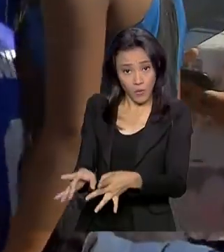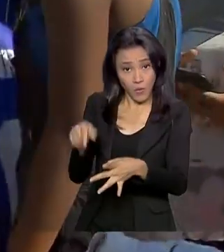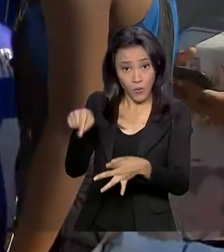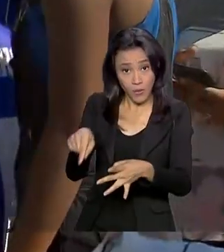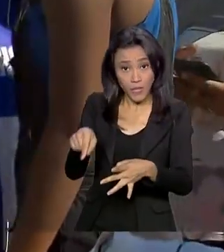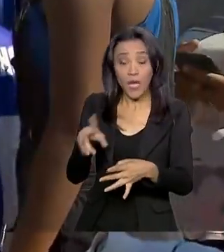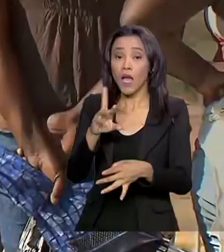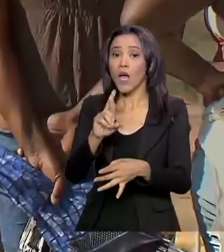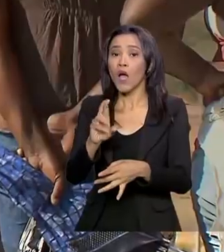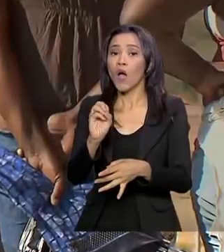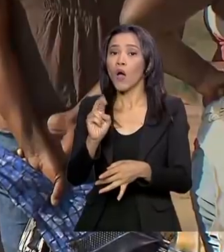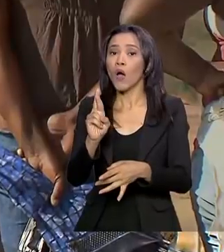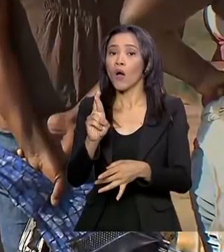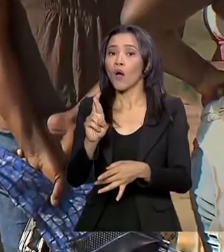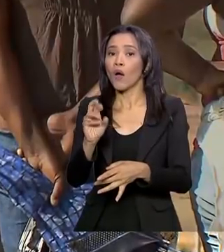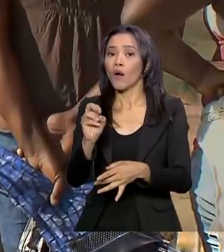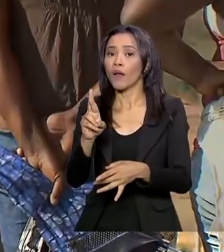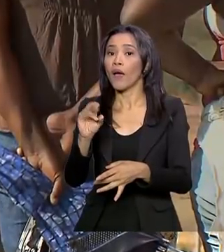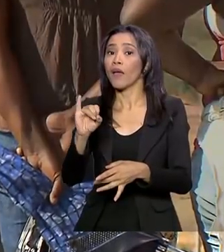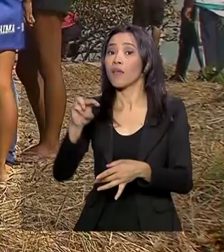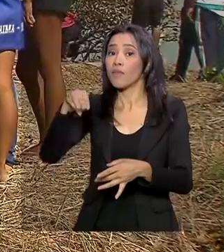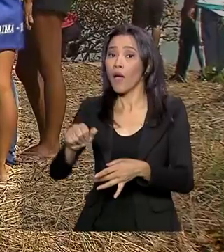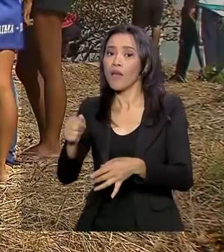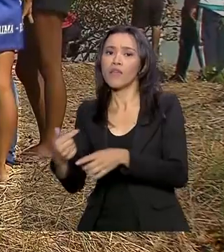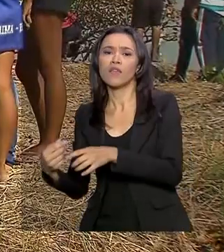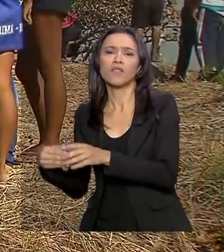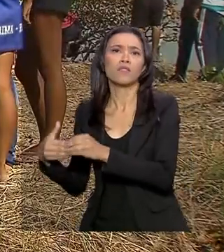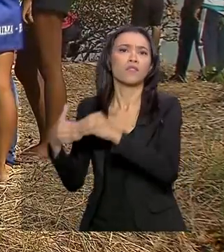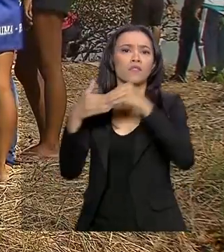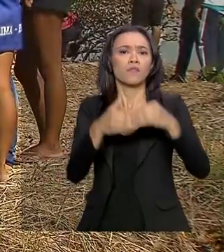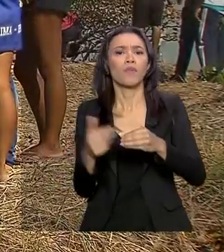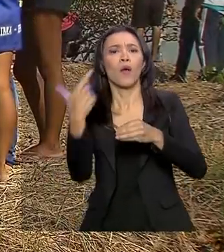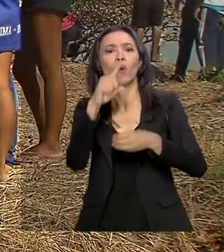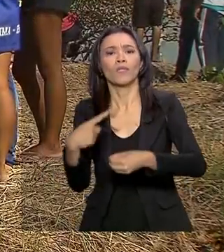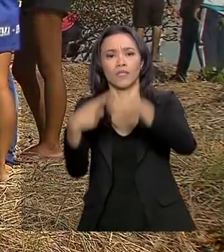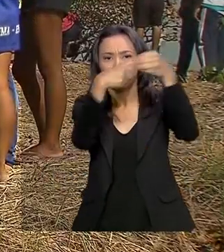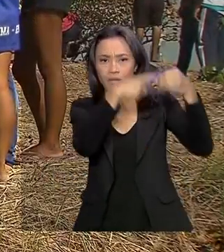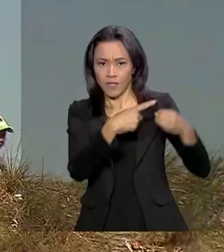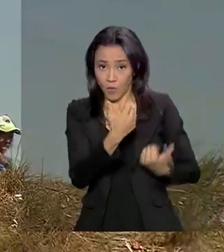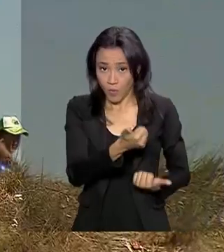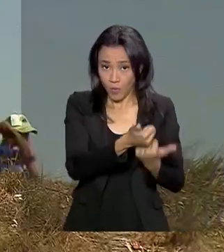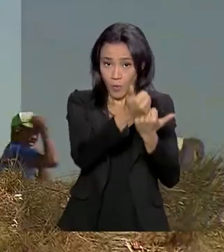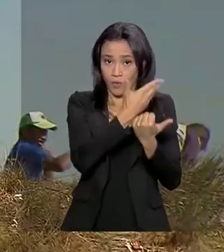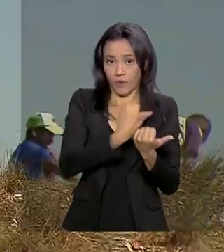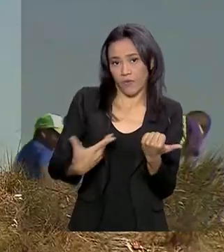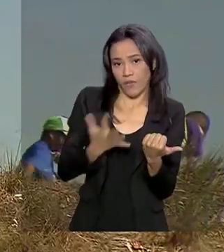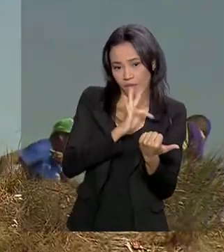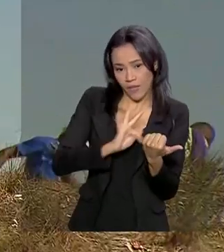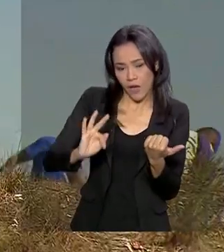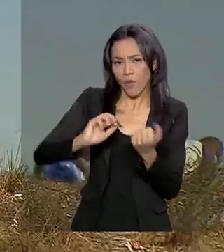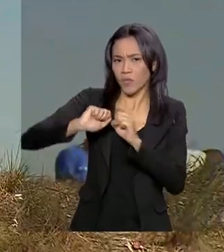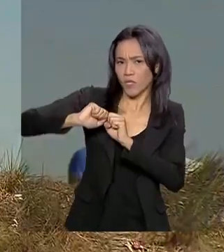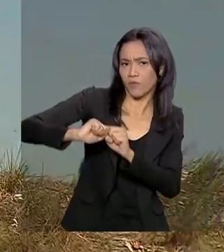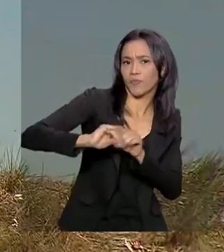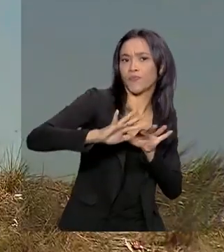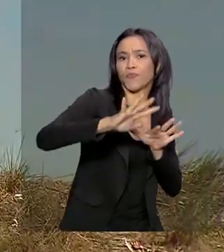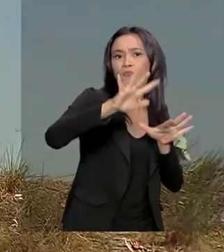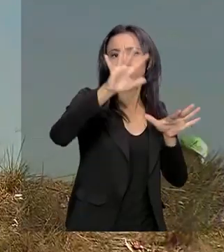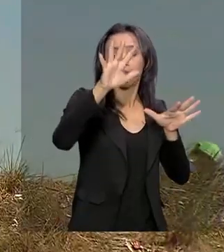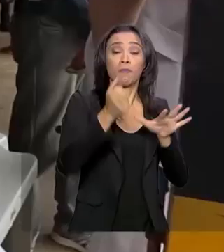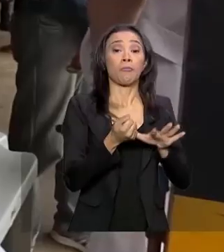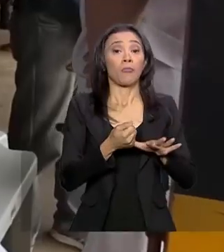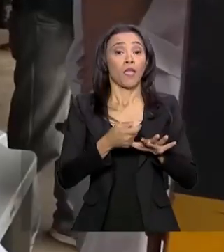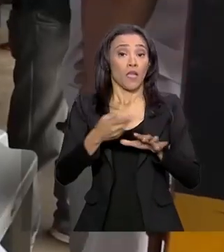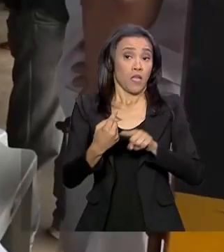de entrada do país, e seguem para outras cidades, com apoio do governo federal com um projeto de interiorização. De abril do ano